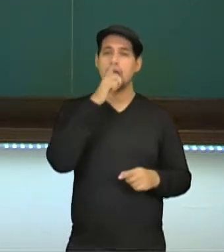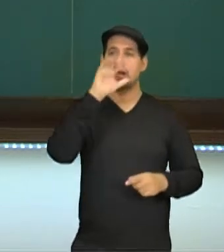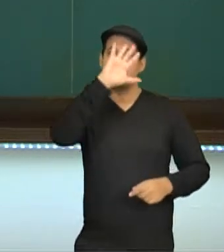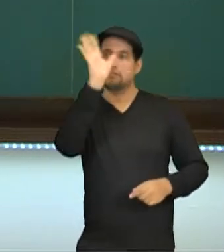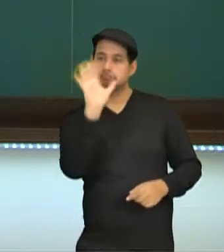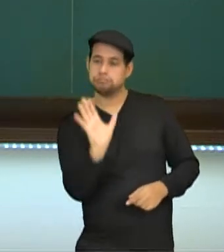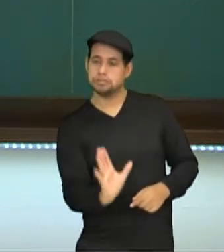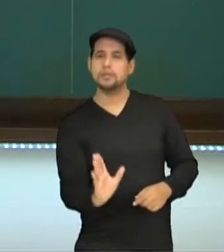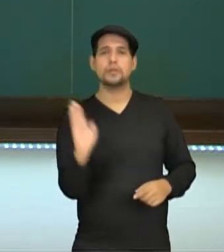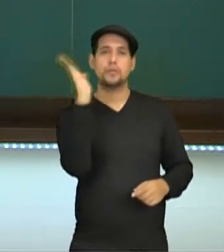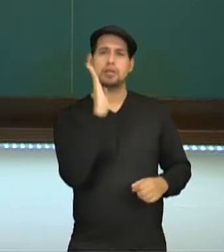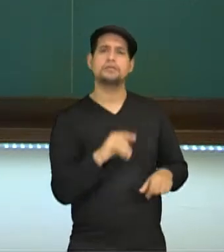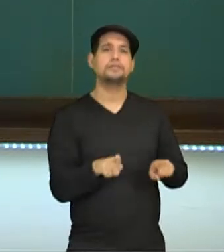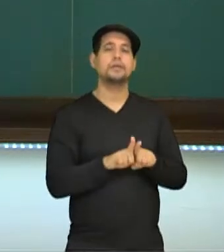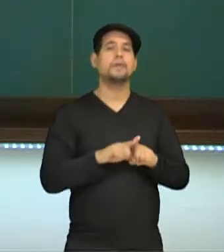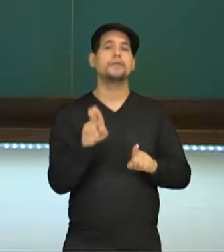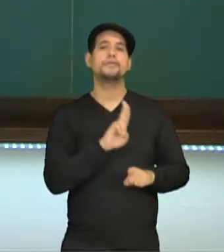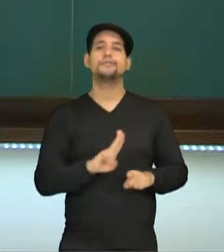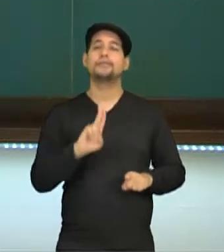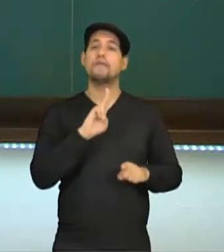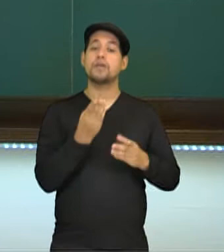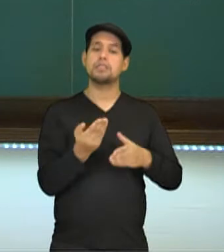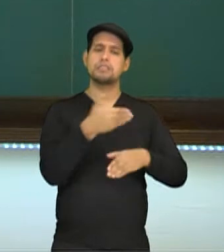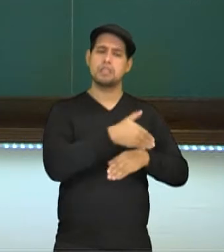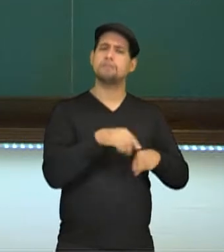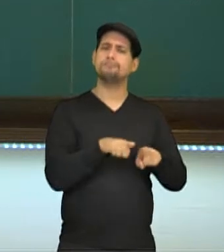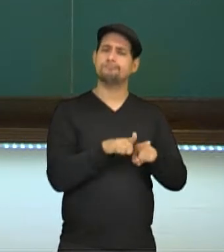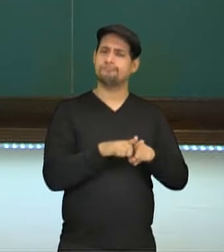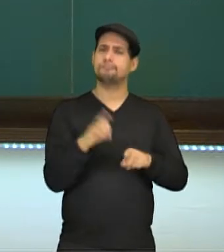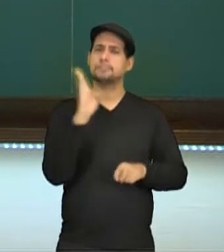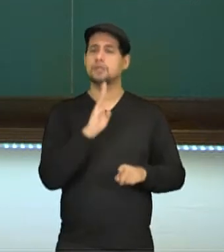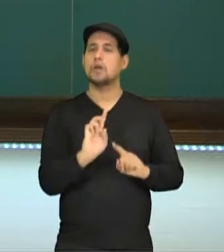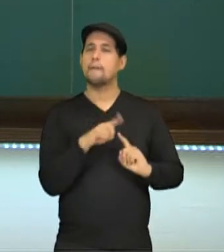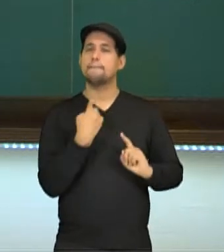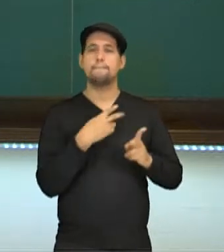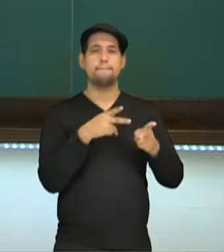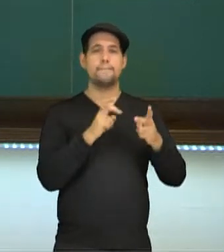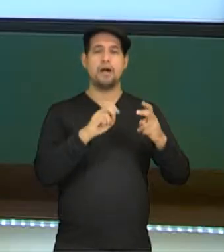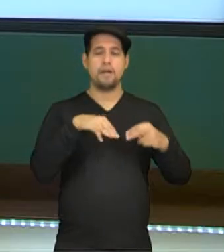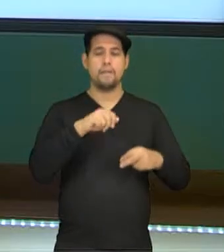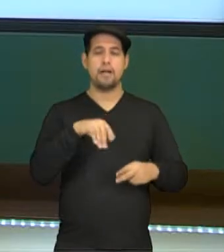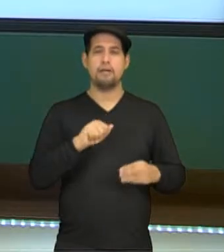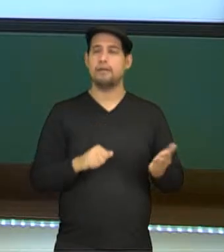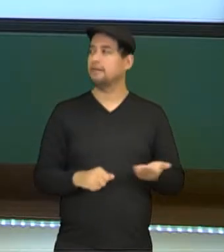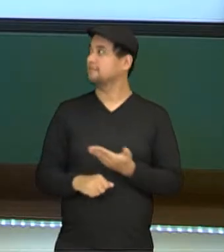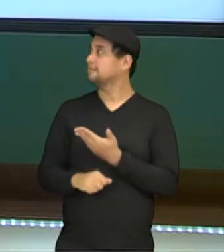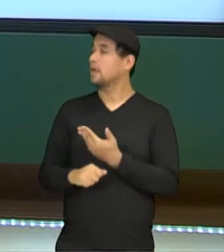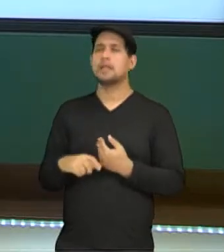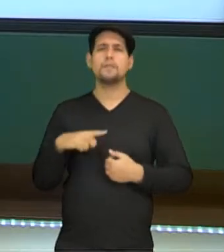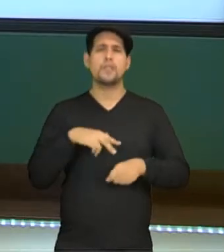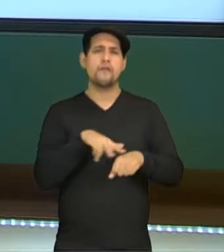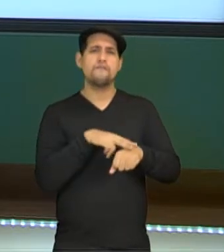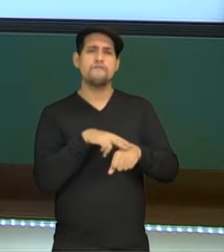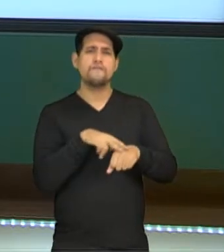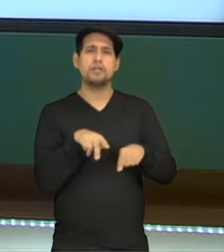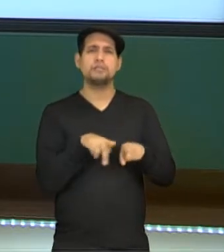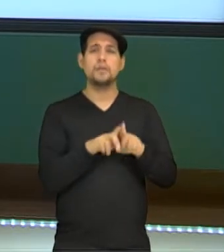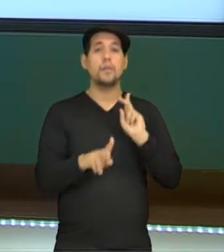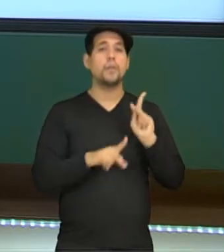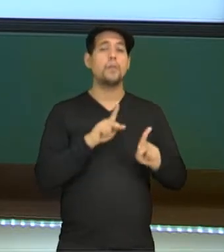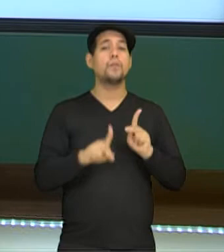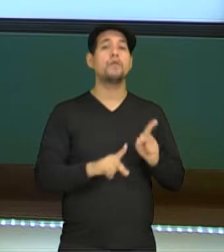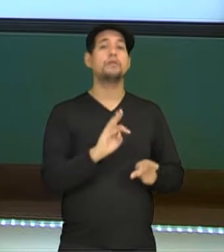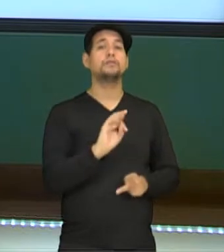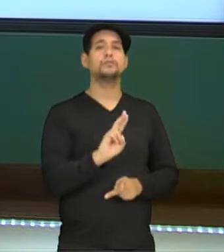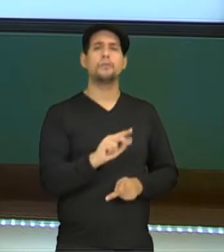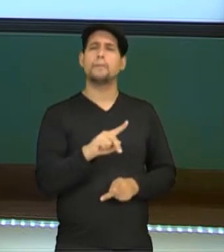mas ocupavam os territórios ao interior do Brasil, como a gente percebe nesse mapa, né? Em verde aqui, né, os povos tupis.